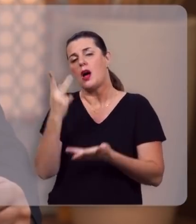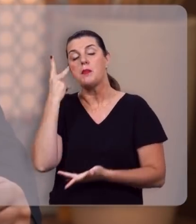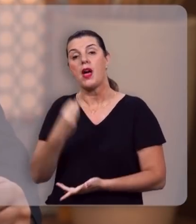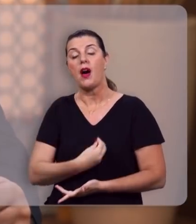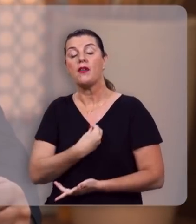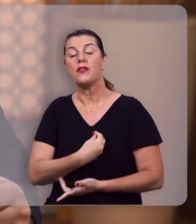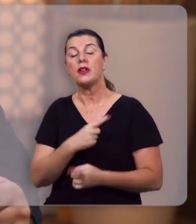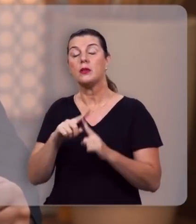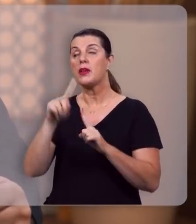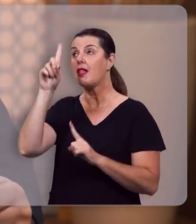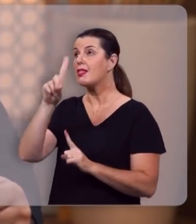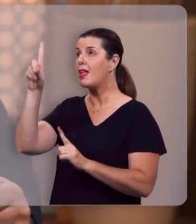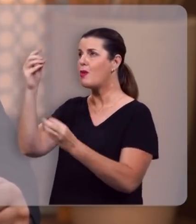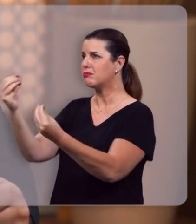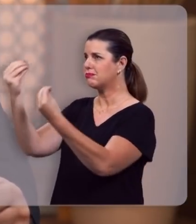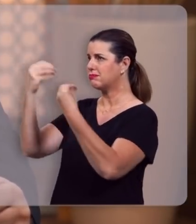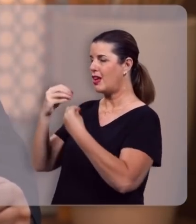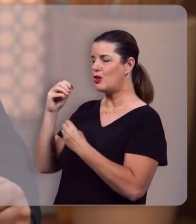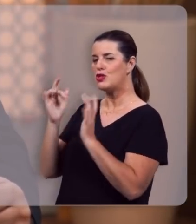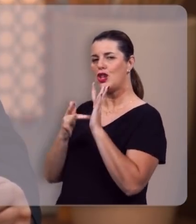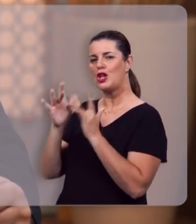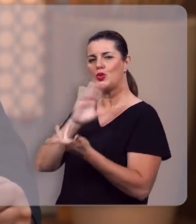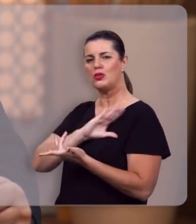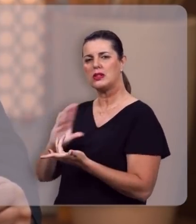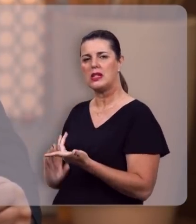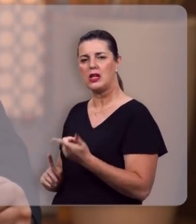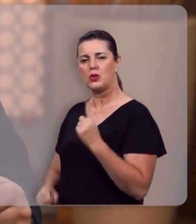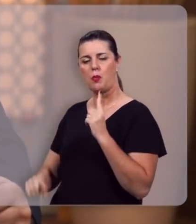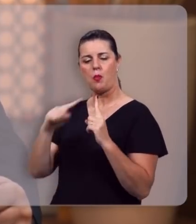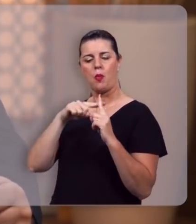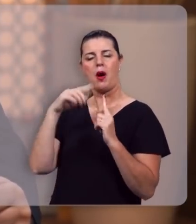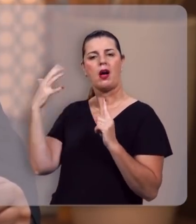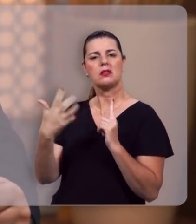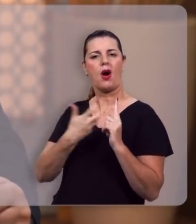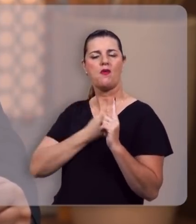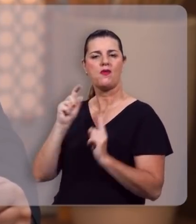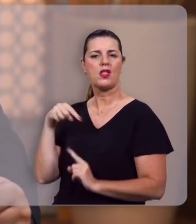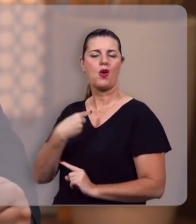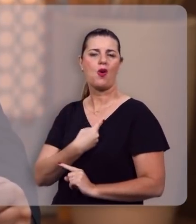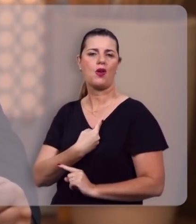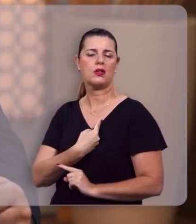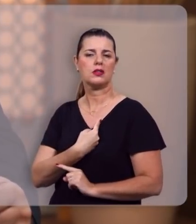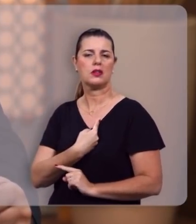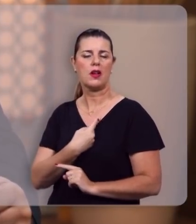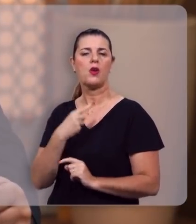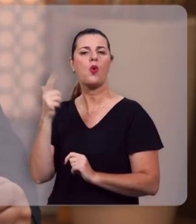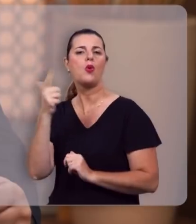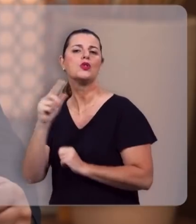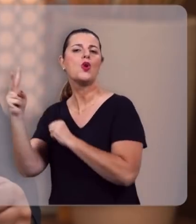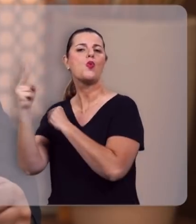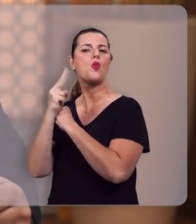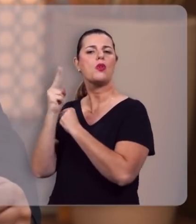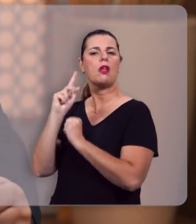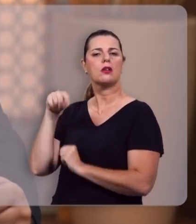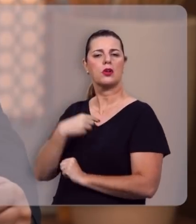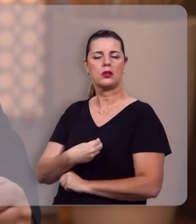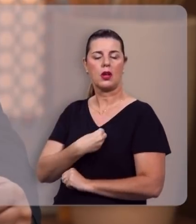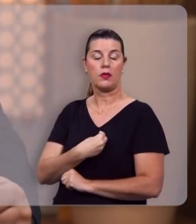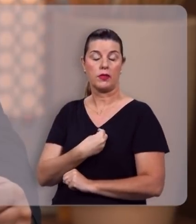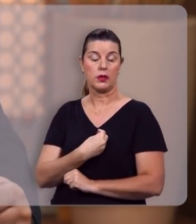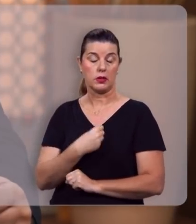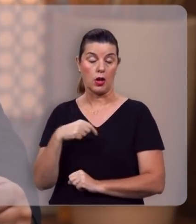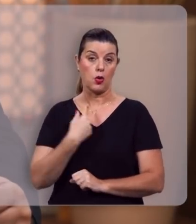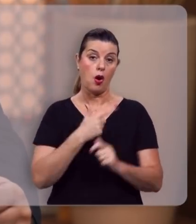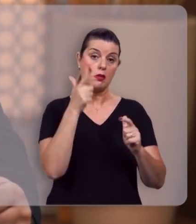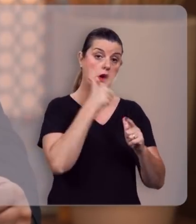Deus nos amou e deu Cristo na cruz para nos salvar. E Ele vai continuar cuidando de nós no dia da privação. No dia em que nós